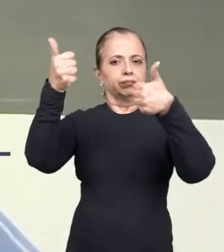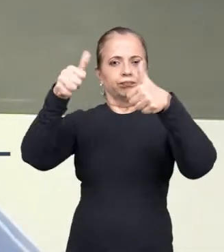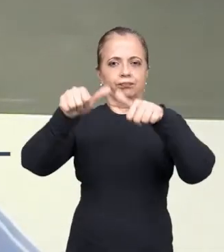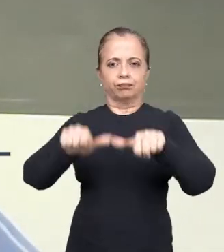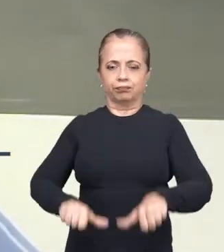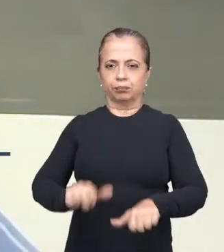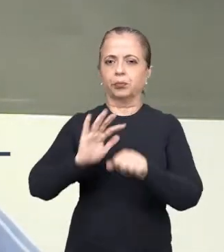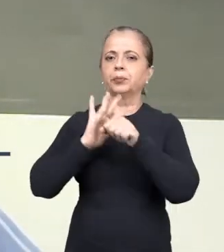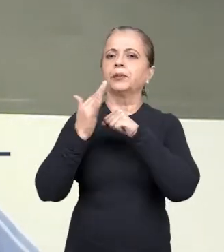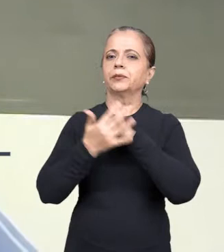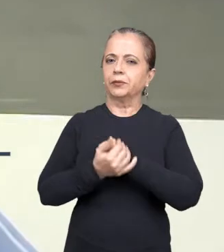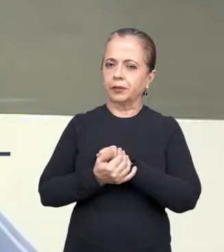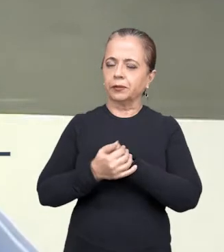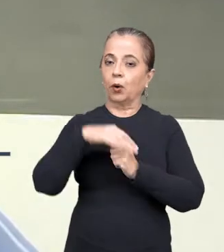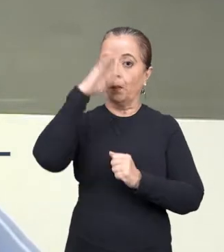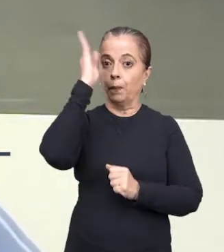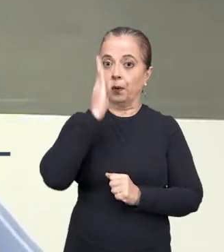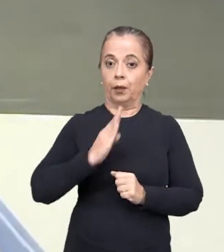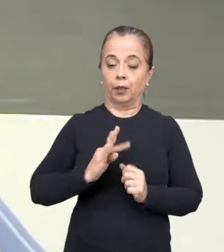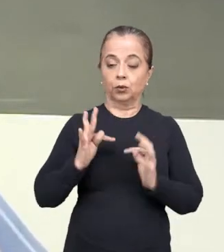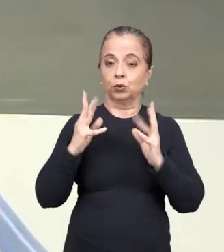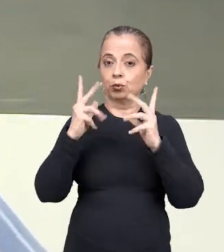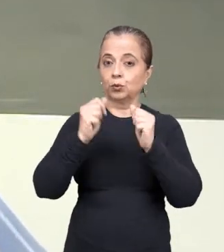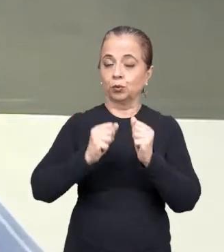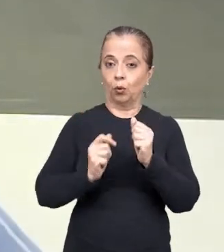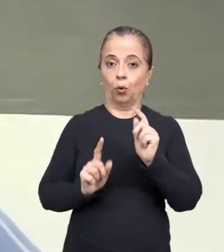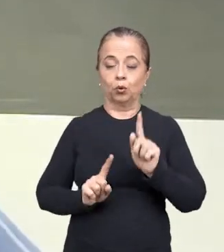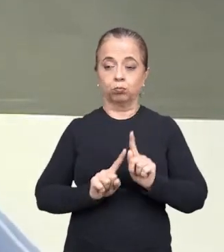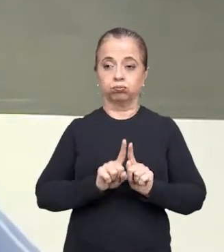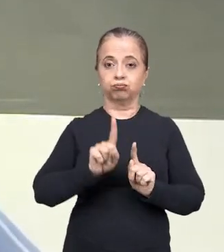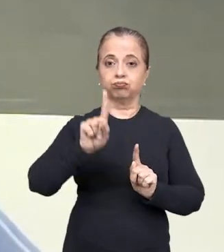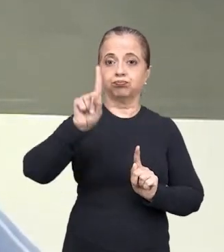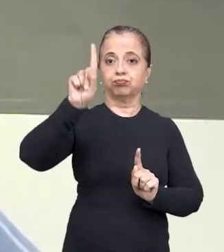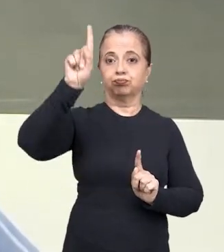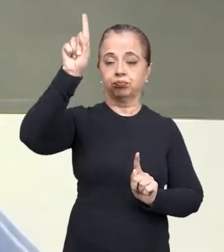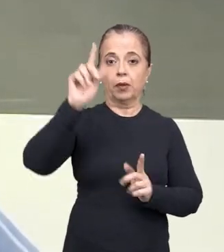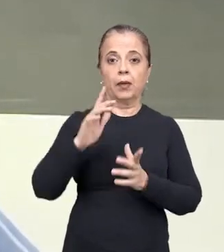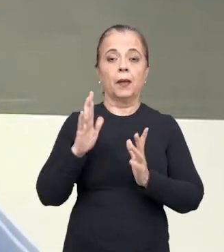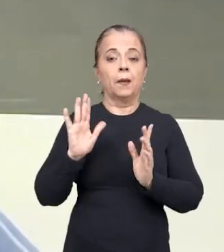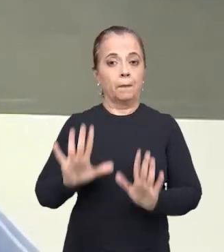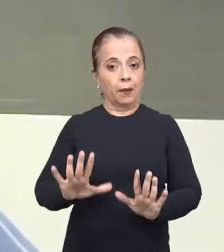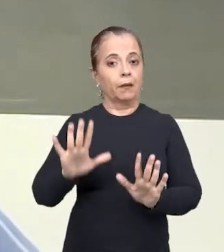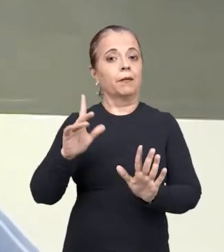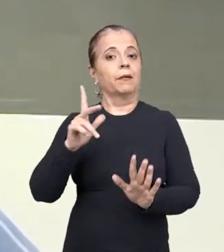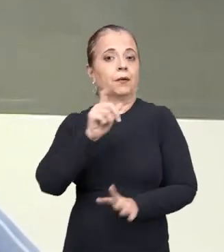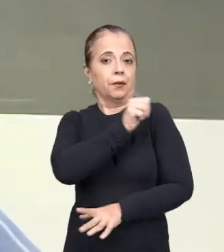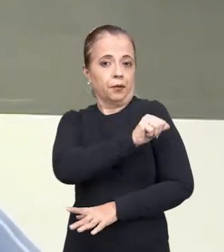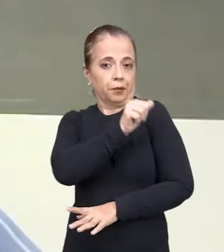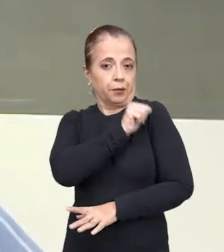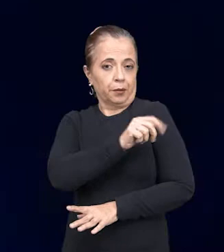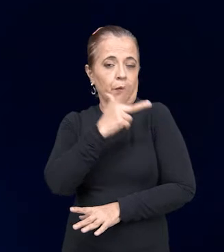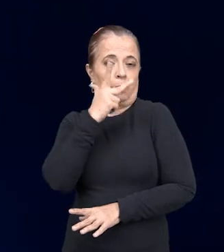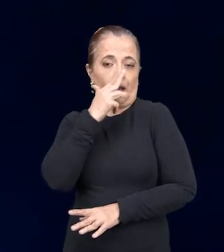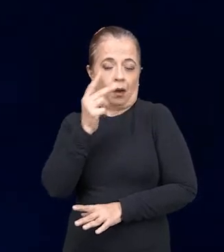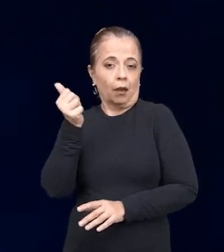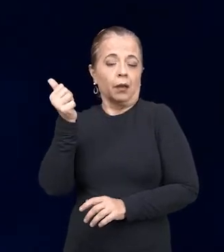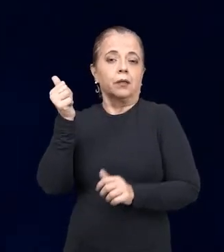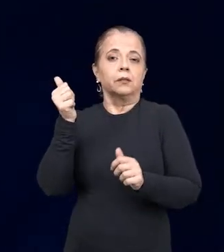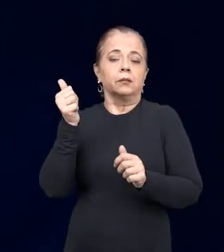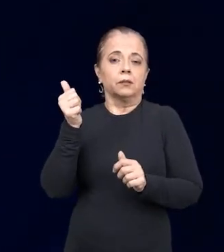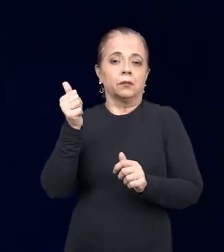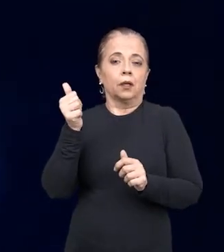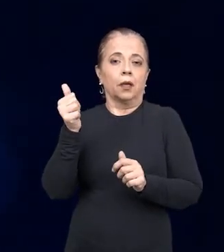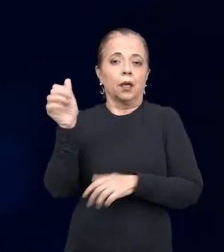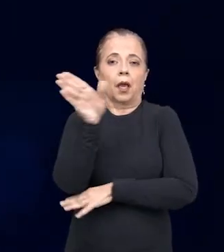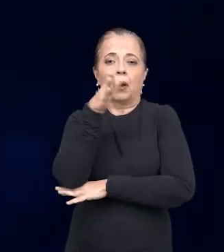da pandemia, né? Aliás, o Brasil todo entrou nessa situação, mas particularmente o estado do Rio de Janeiro entrou